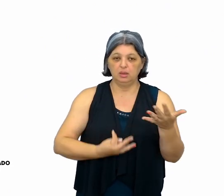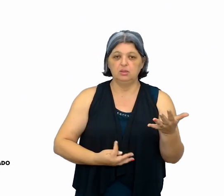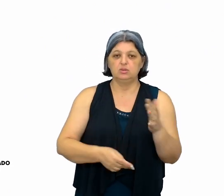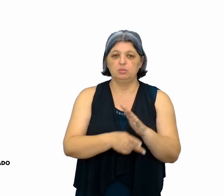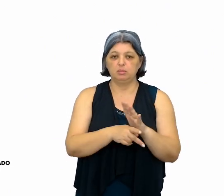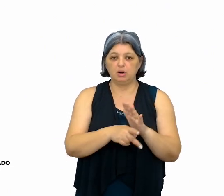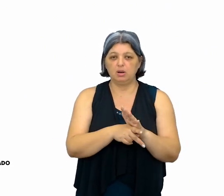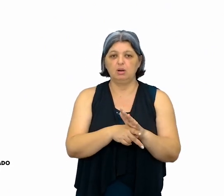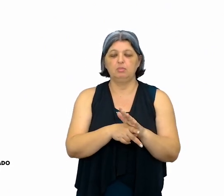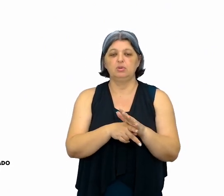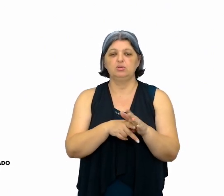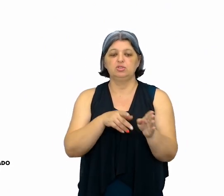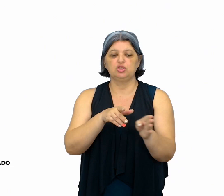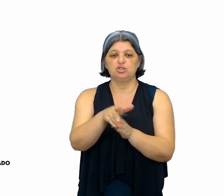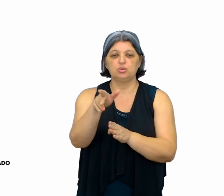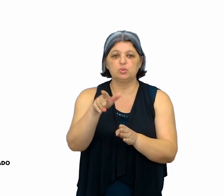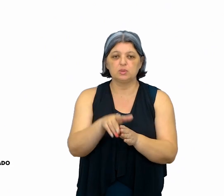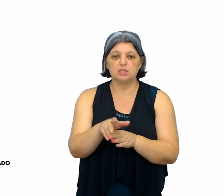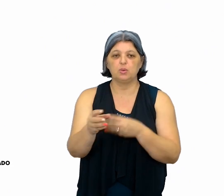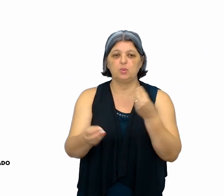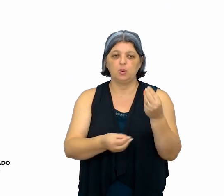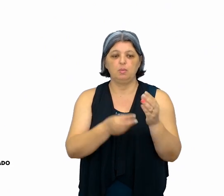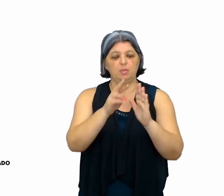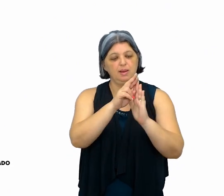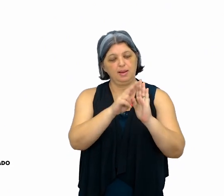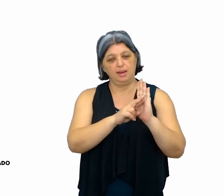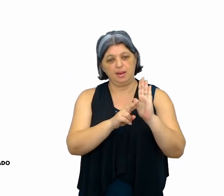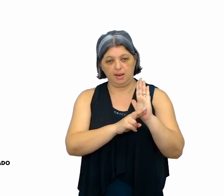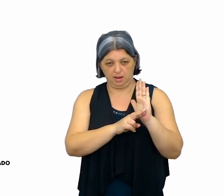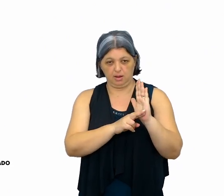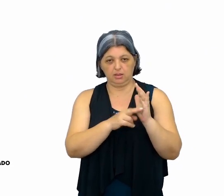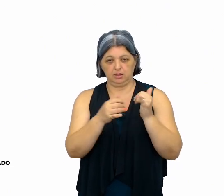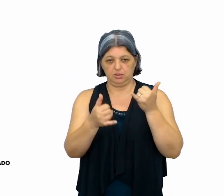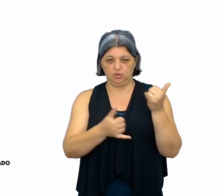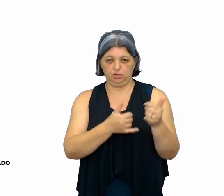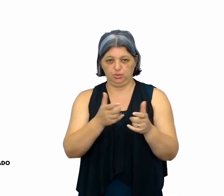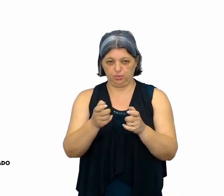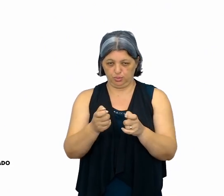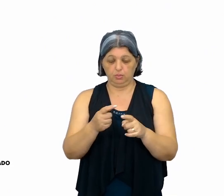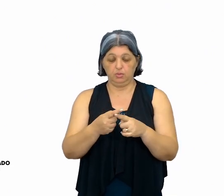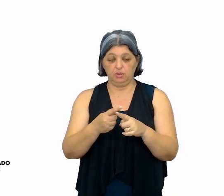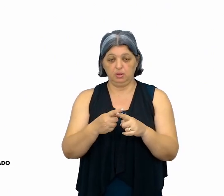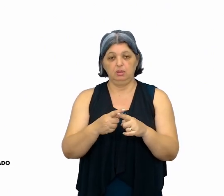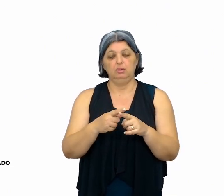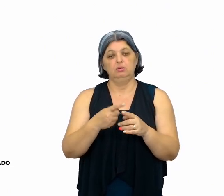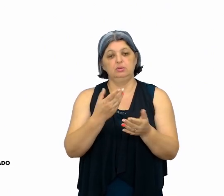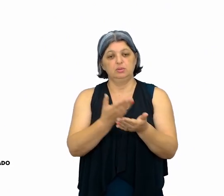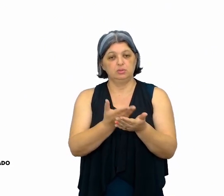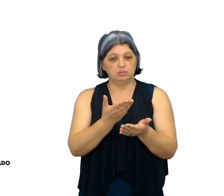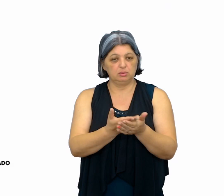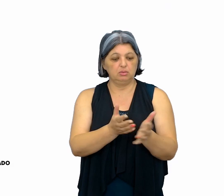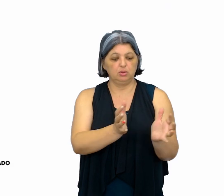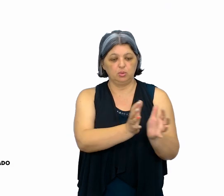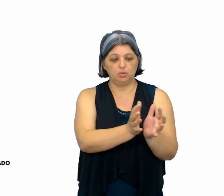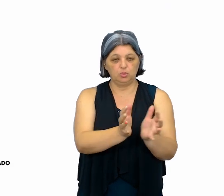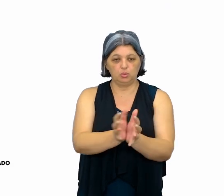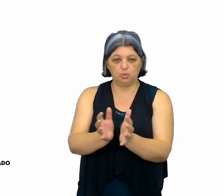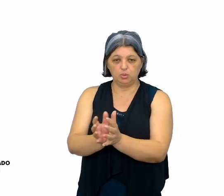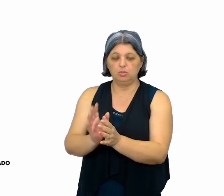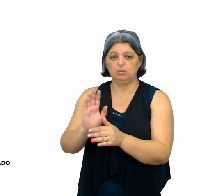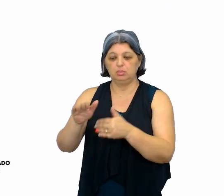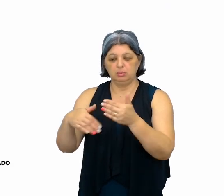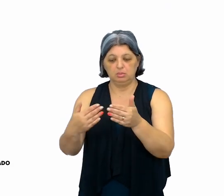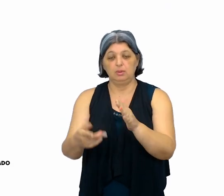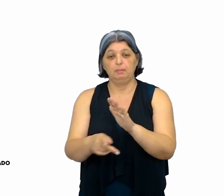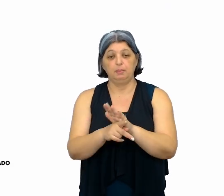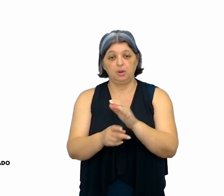em especial sobre regras de jogos, porque ao longo das aulas, em grupos, produzirão seu